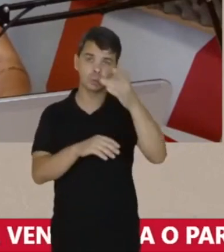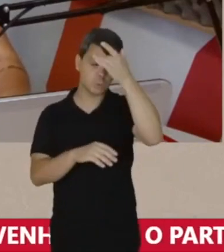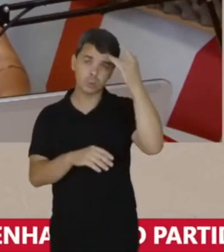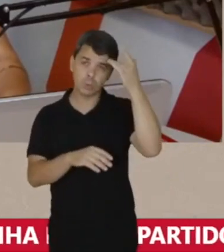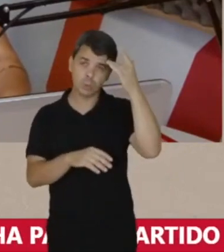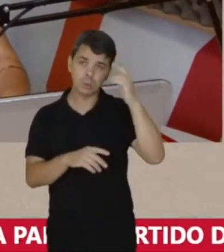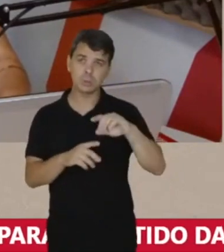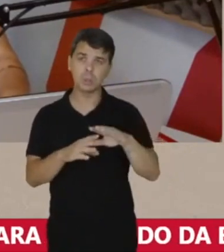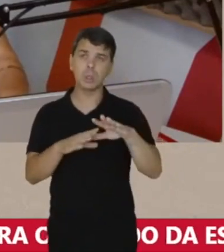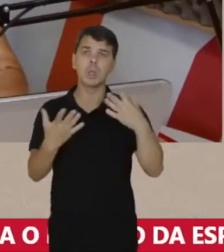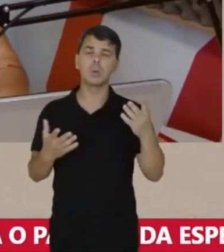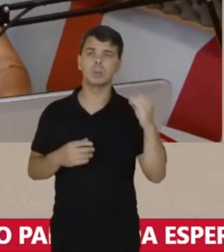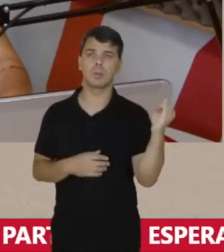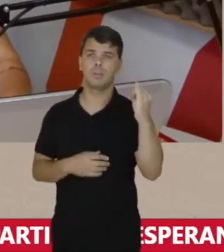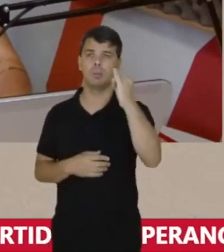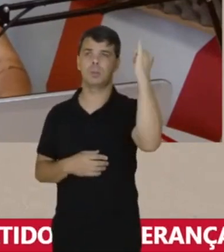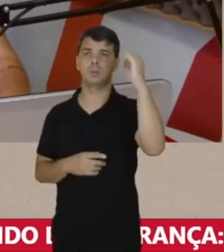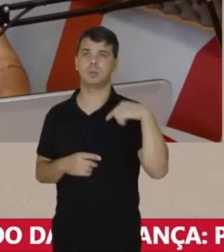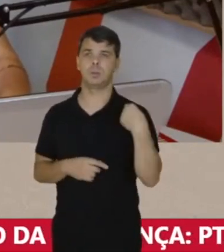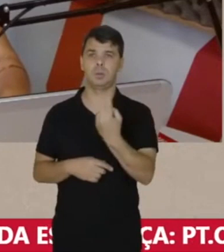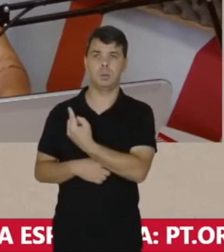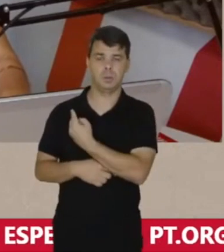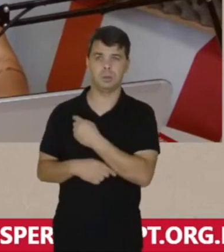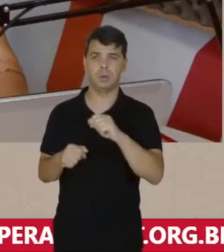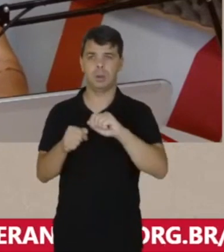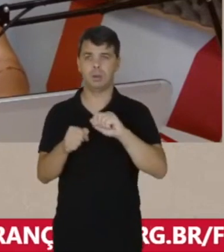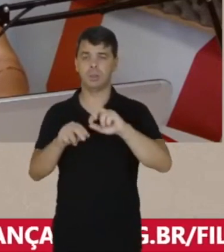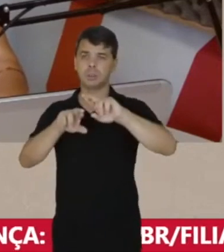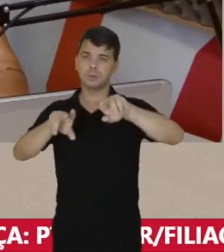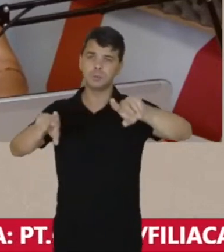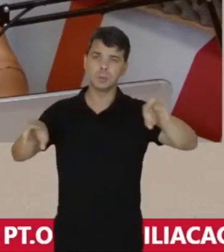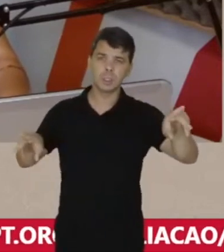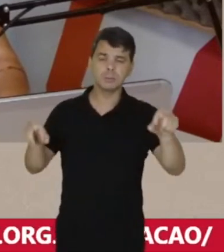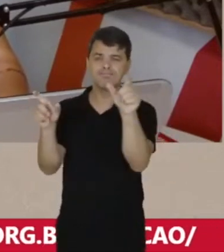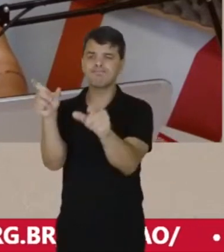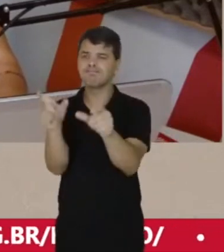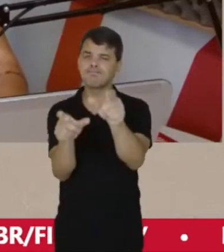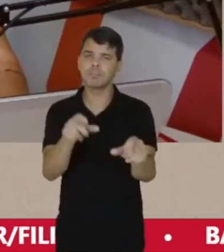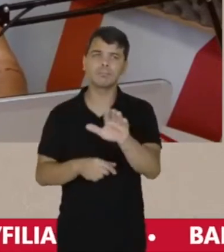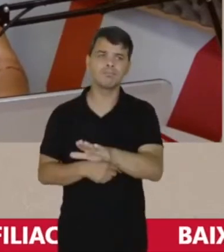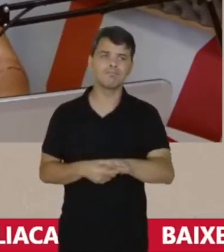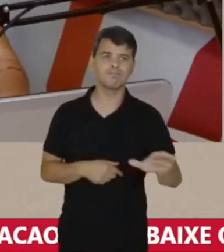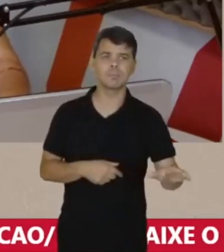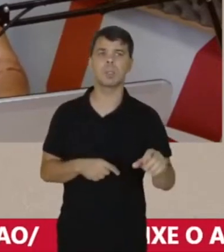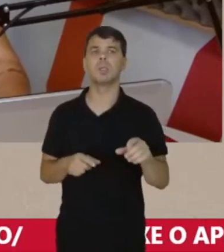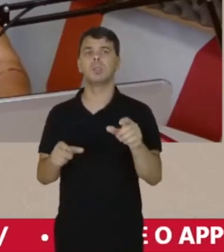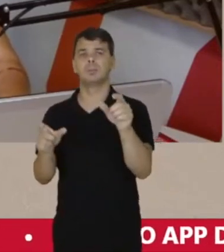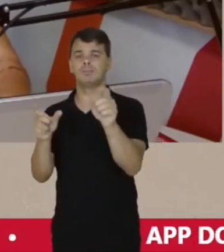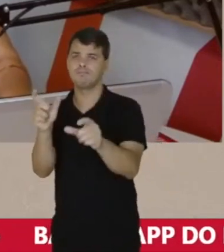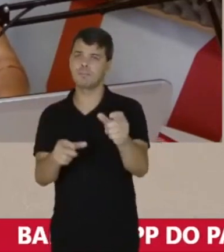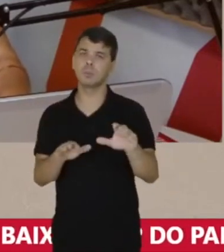que sabem quanto que é importante e quanto que a gente faz diferença na vida de cada criança, de cada jovem,